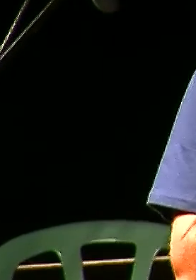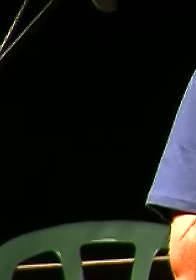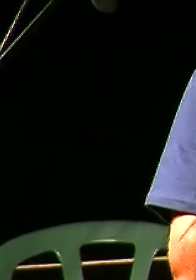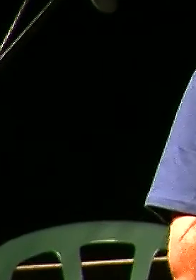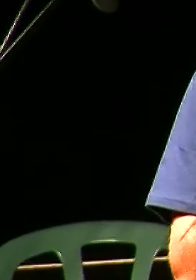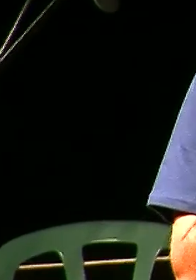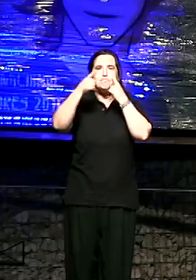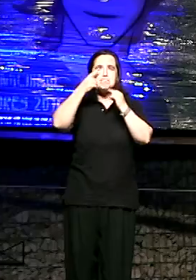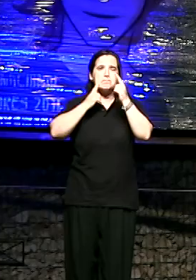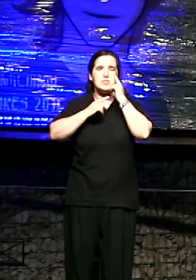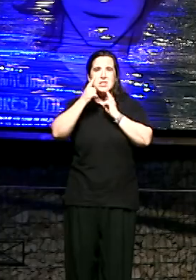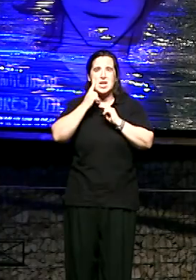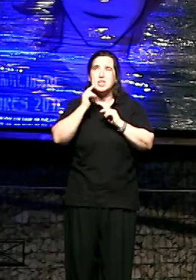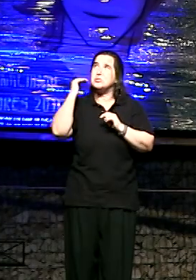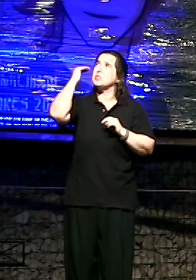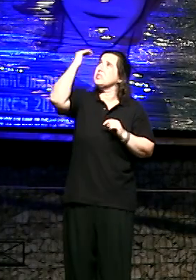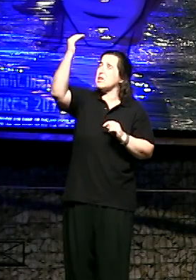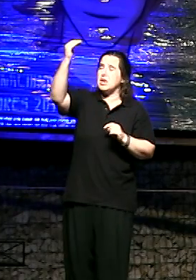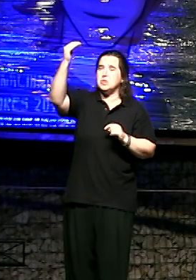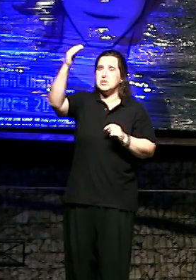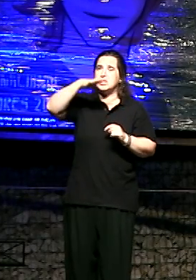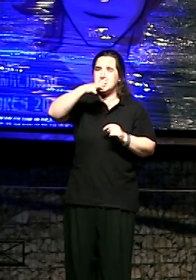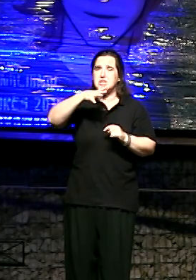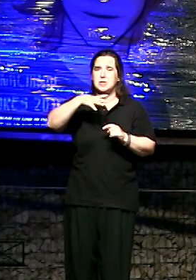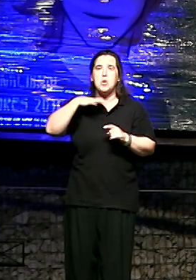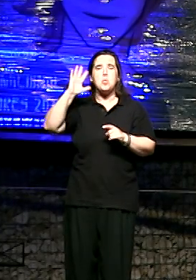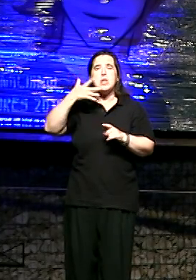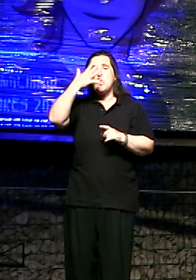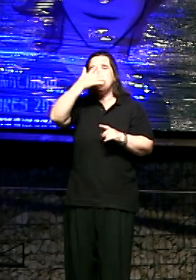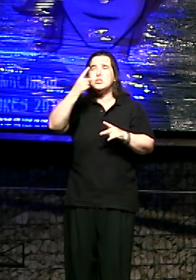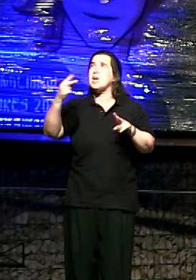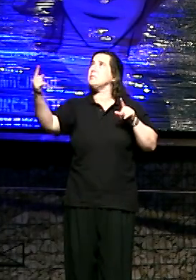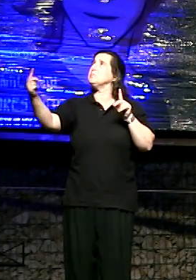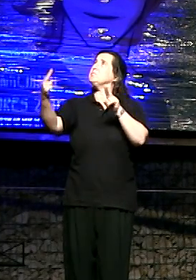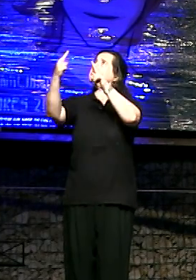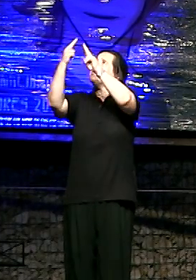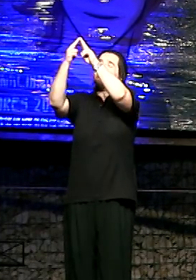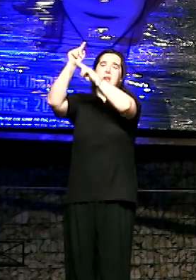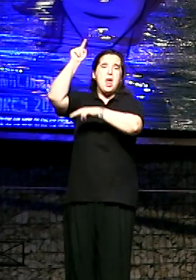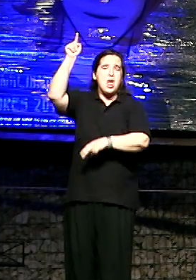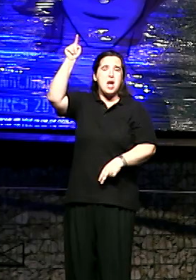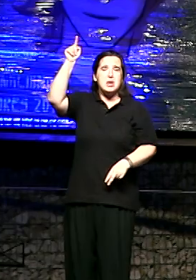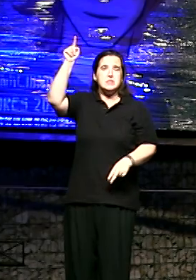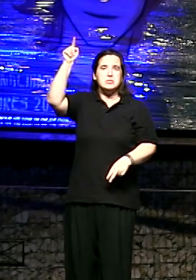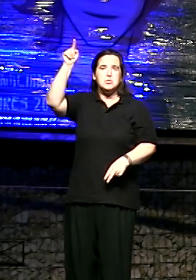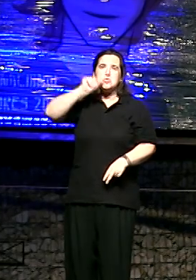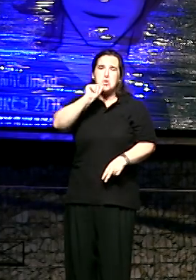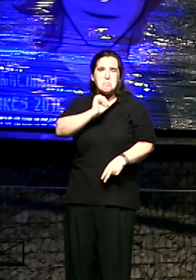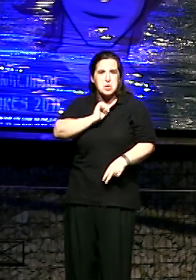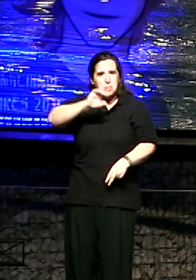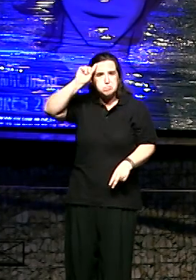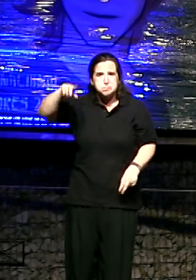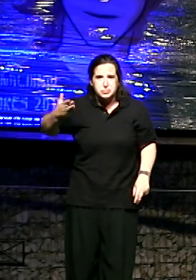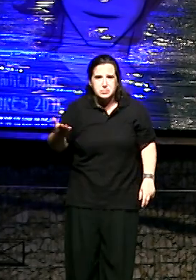Será que tu vai saber o meu nome quando o dia nos encontrarmos lá em cima estão exemplo extremo mas aquilo que nós vemos